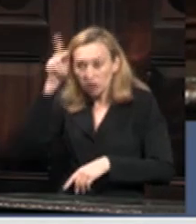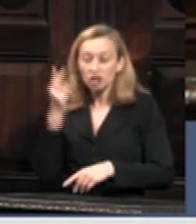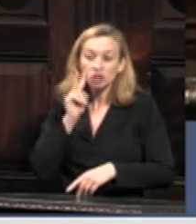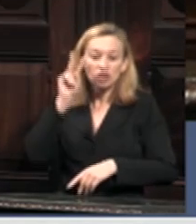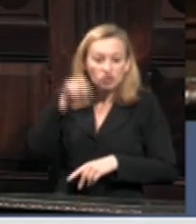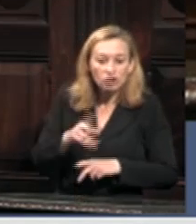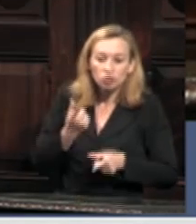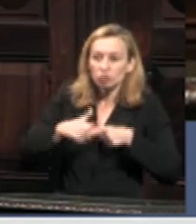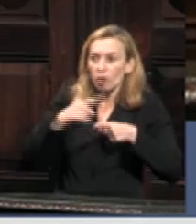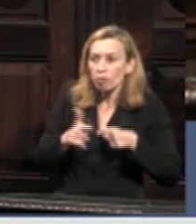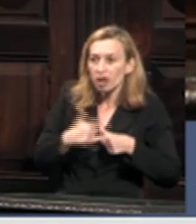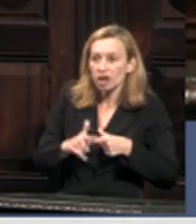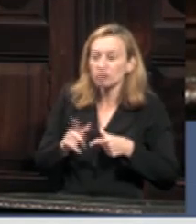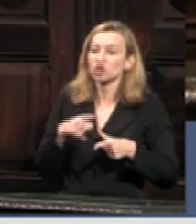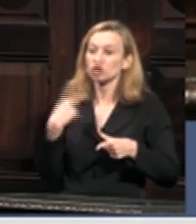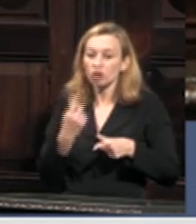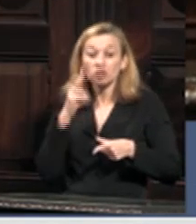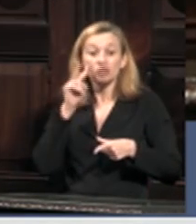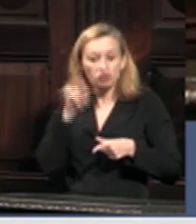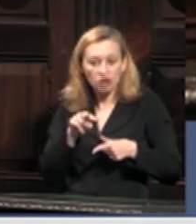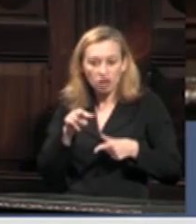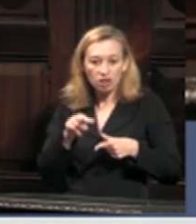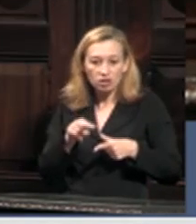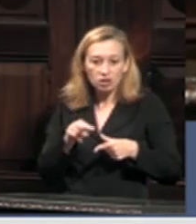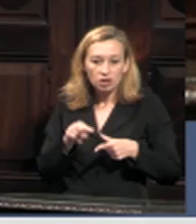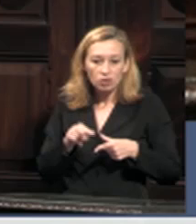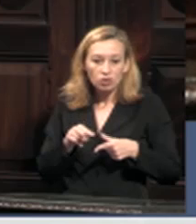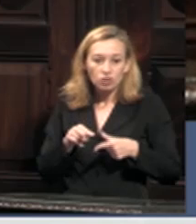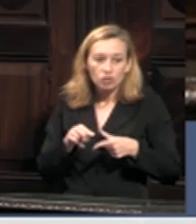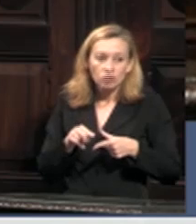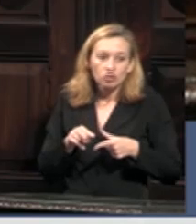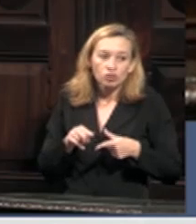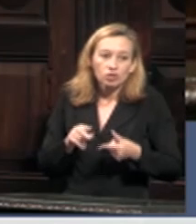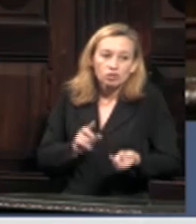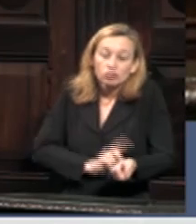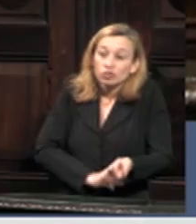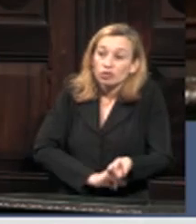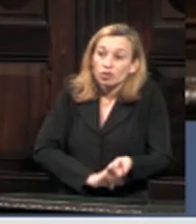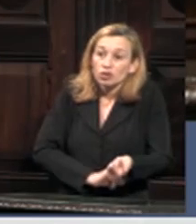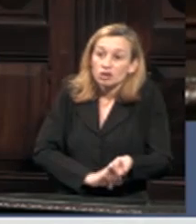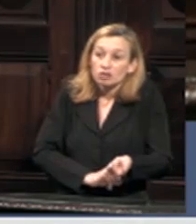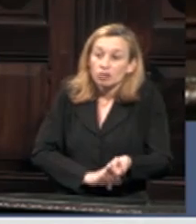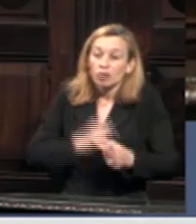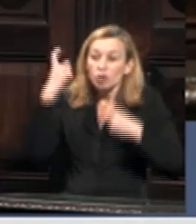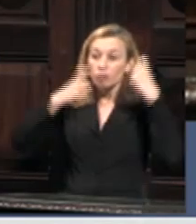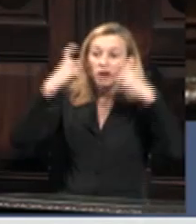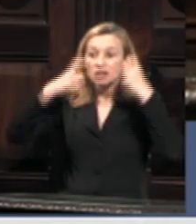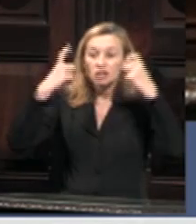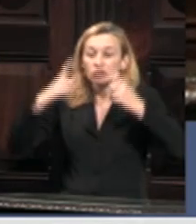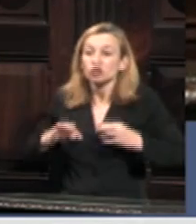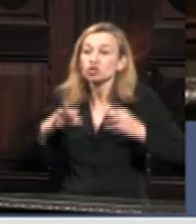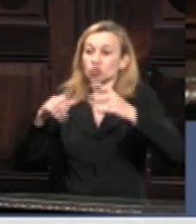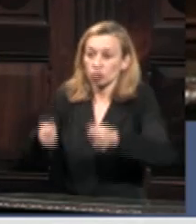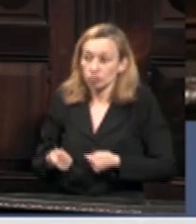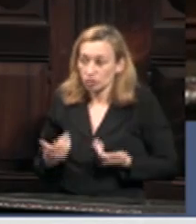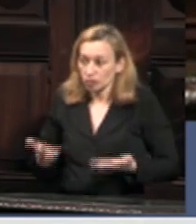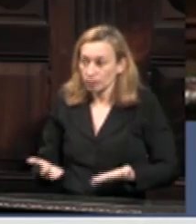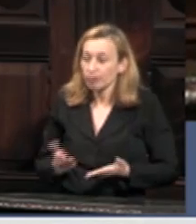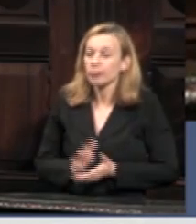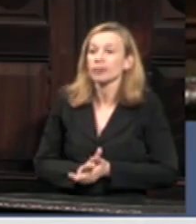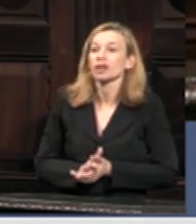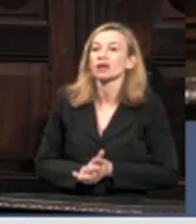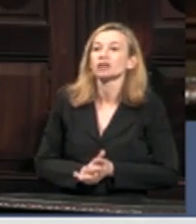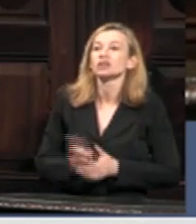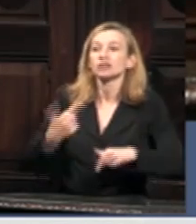vemos problemas e nós vemos a desesperança, tanto dos servidores quanto da população.